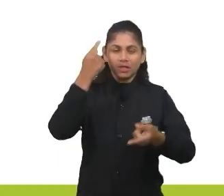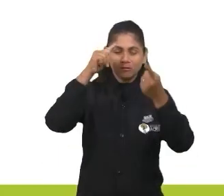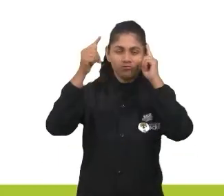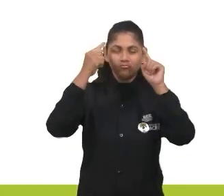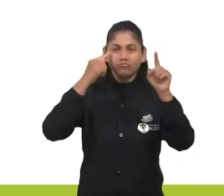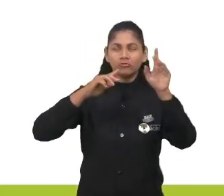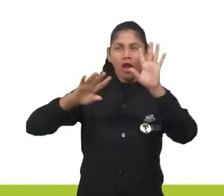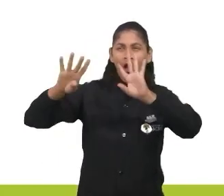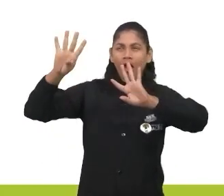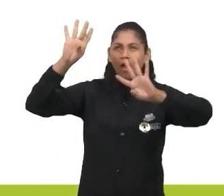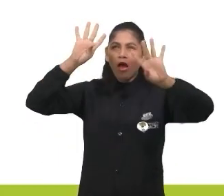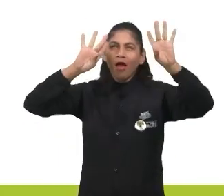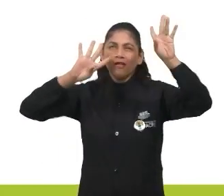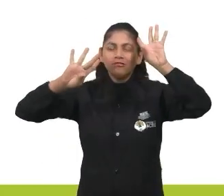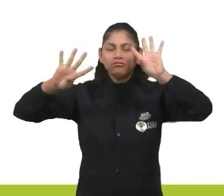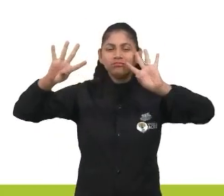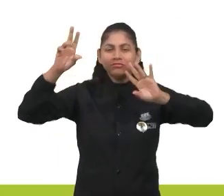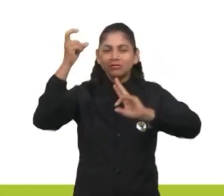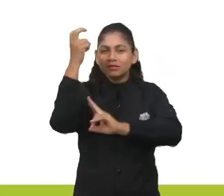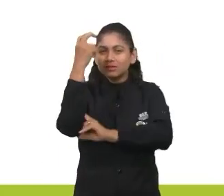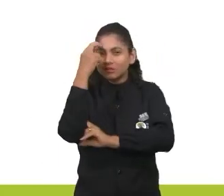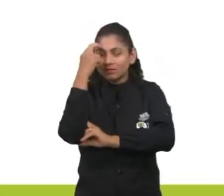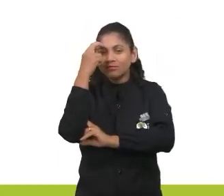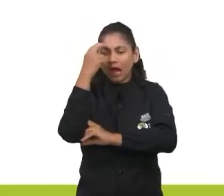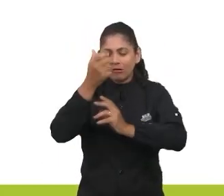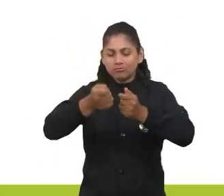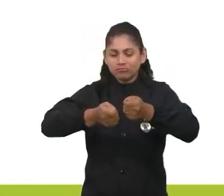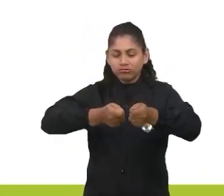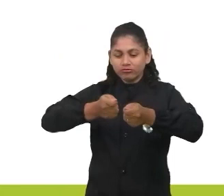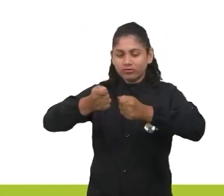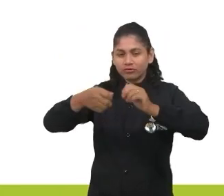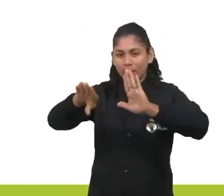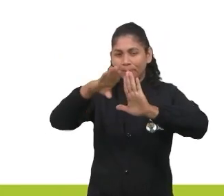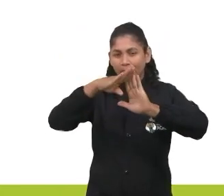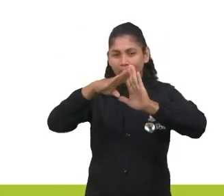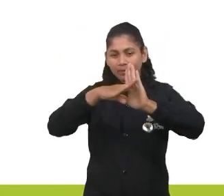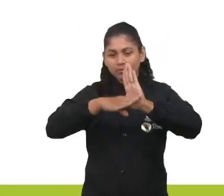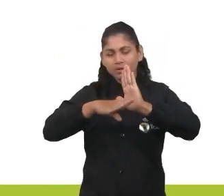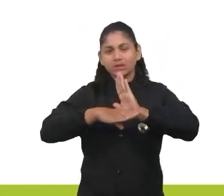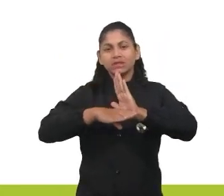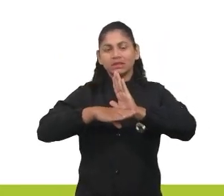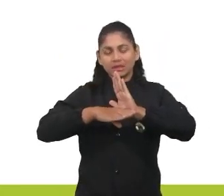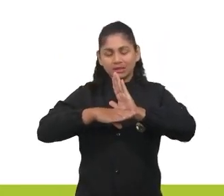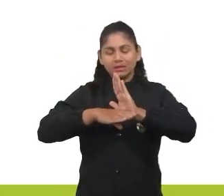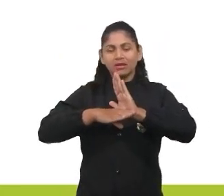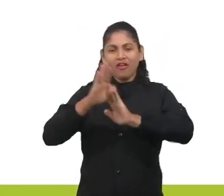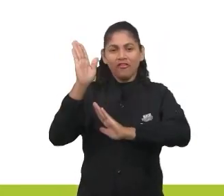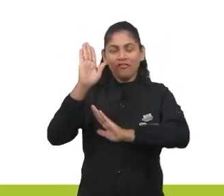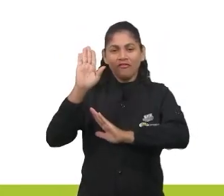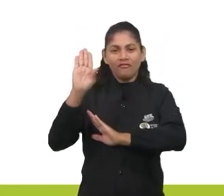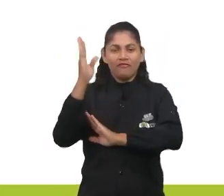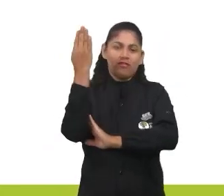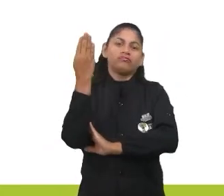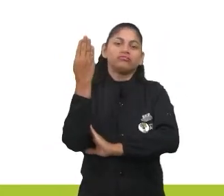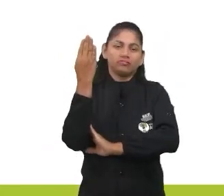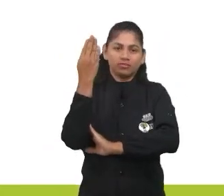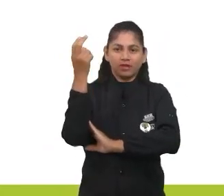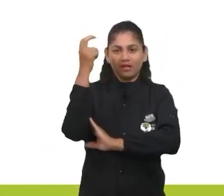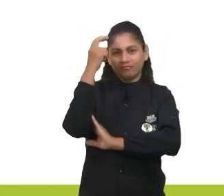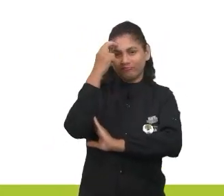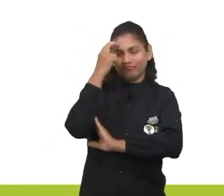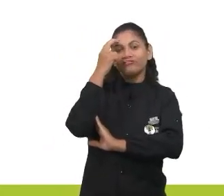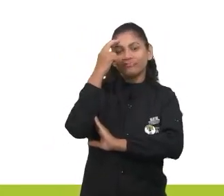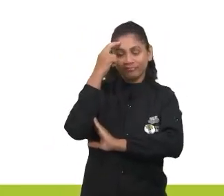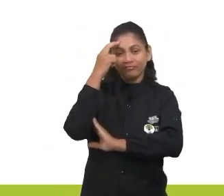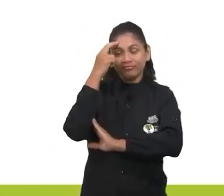culturais padronizadas que muitas vezes simplifica e falsifica a cultura. A cultura qual?